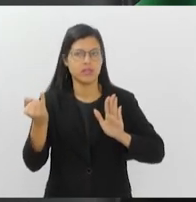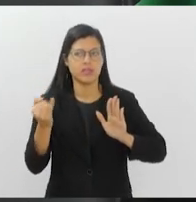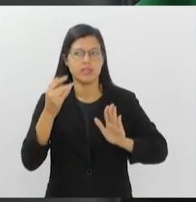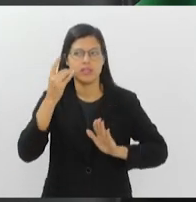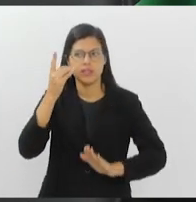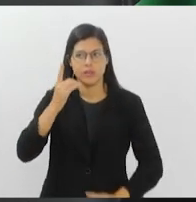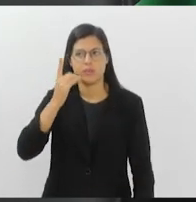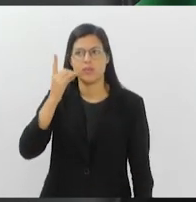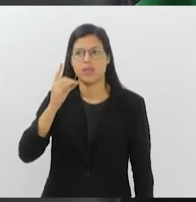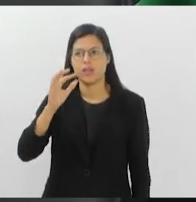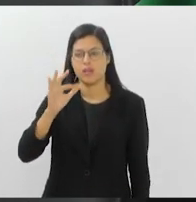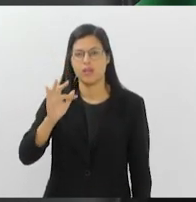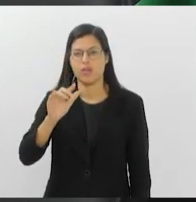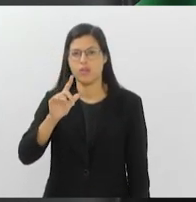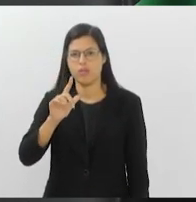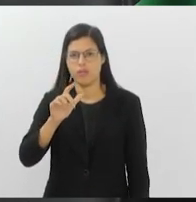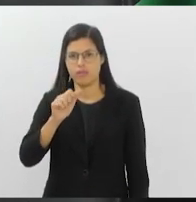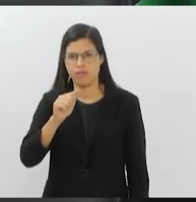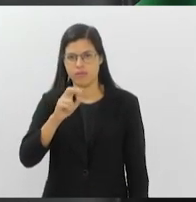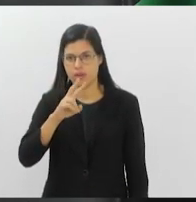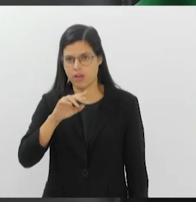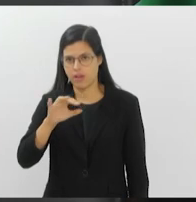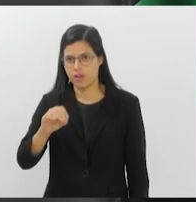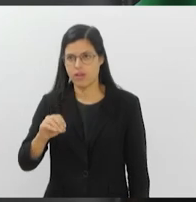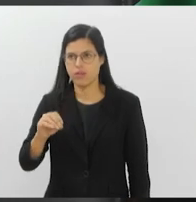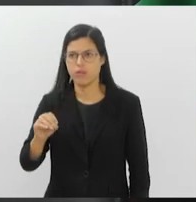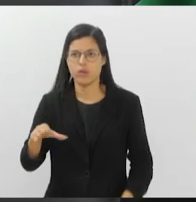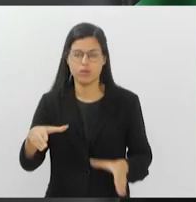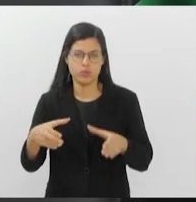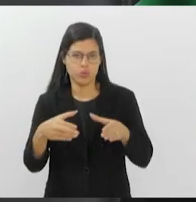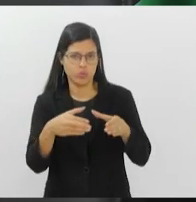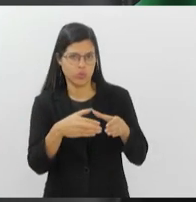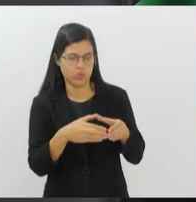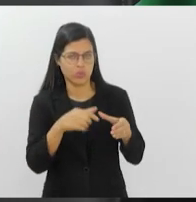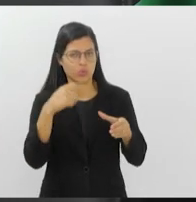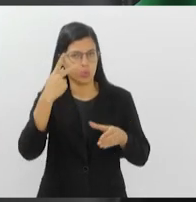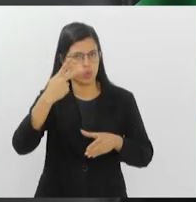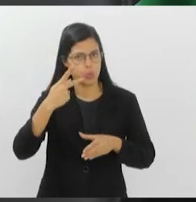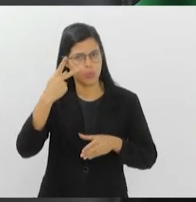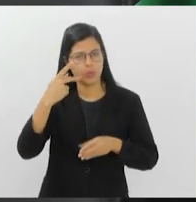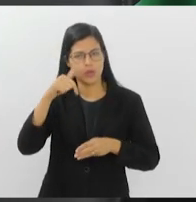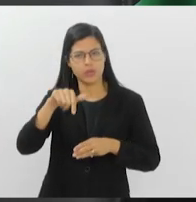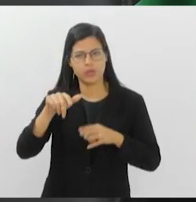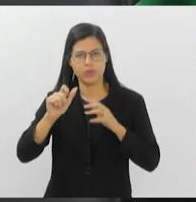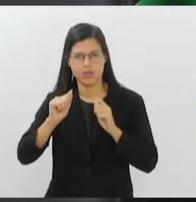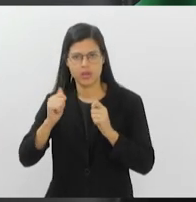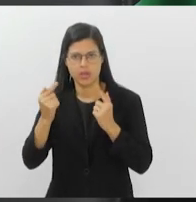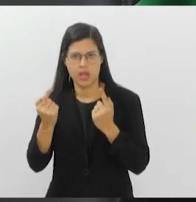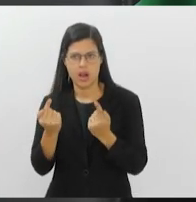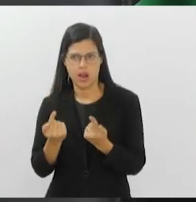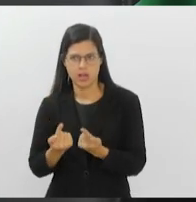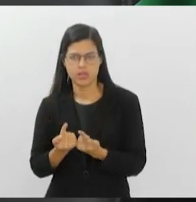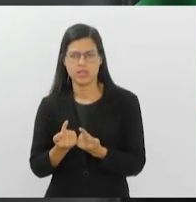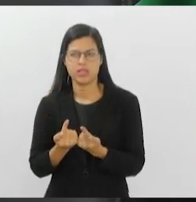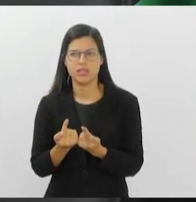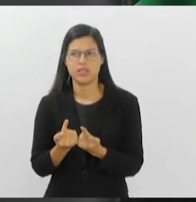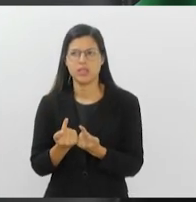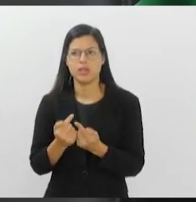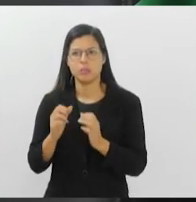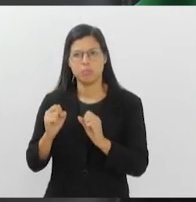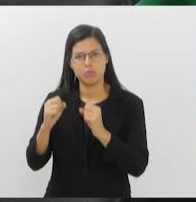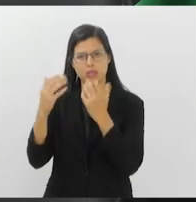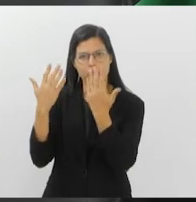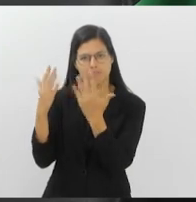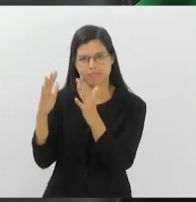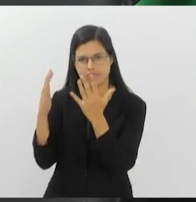deputado Flávio Serafini na composição dos parlamentares que atuam na Assembleia Legislativa. Acho que a gente podia aplaudir o